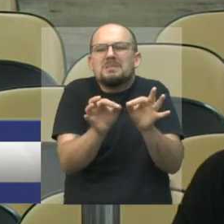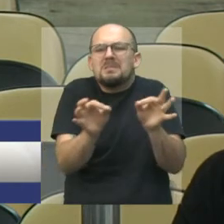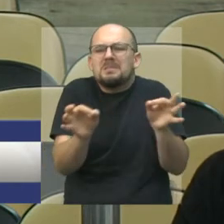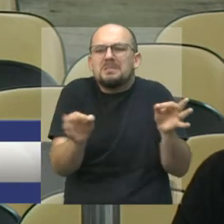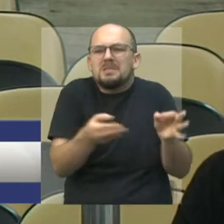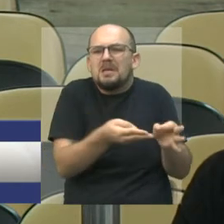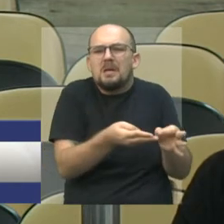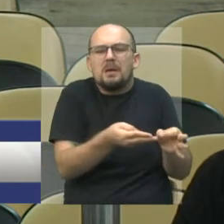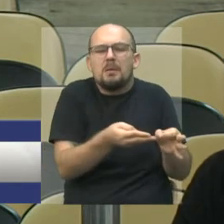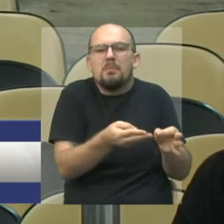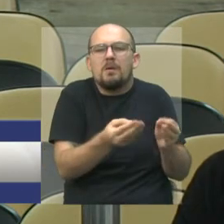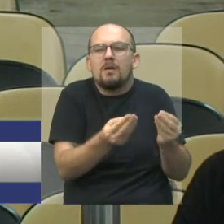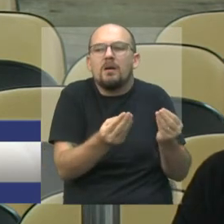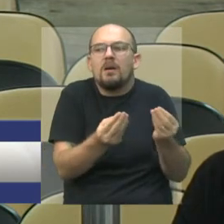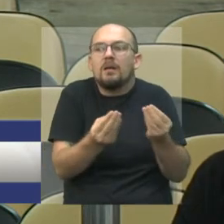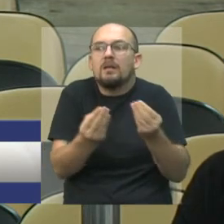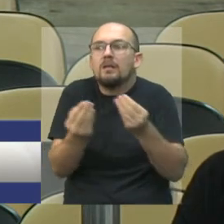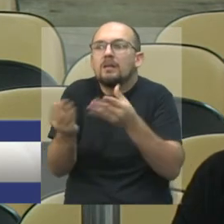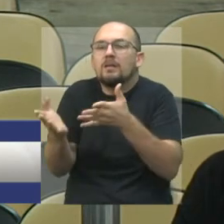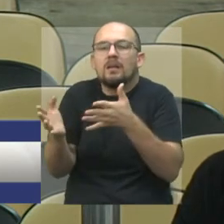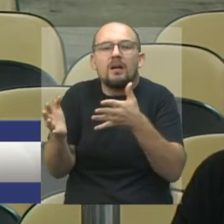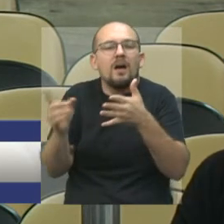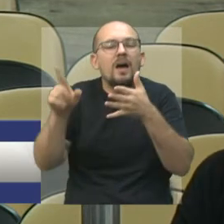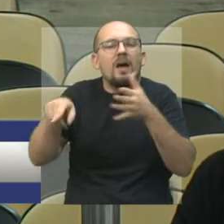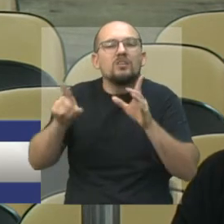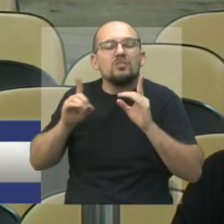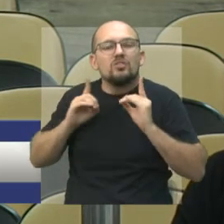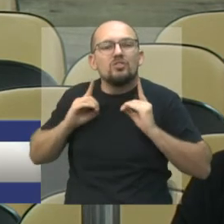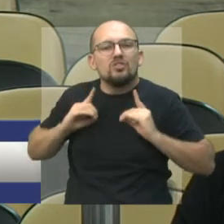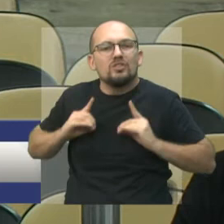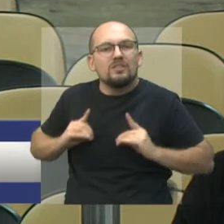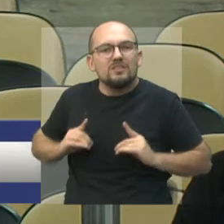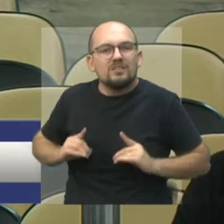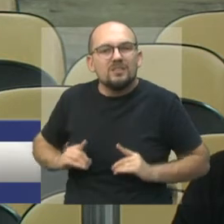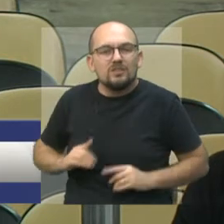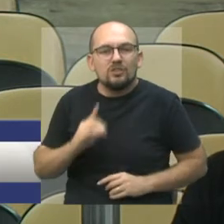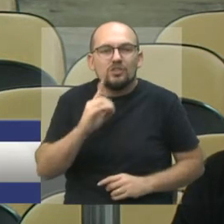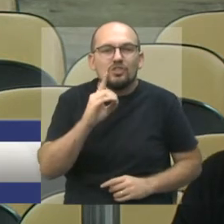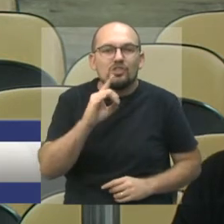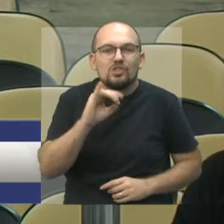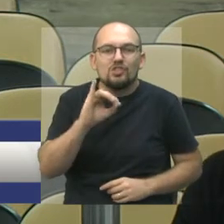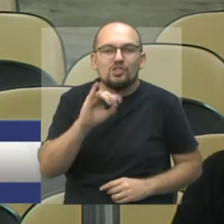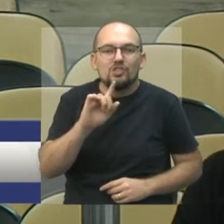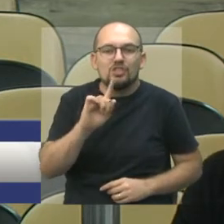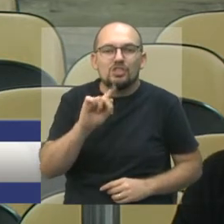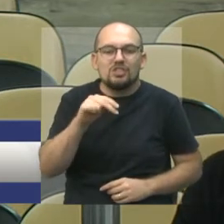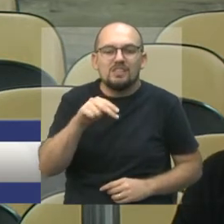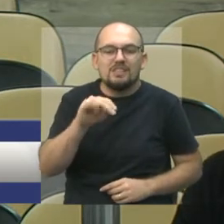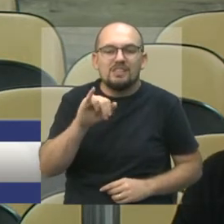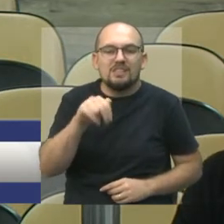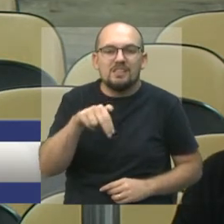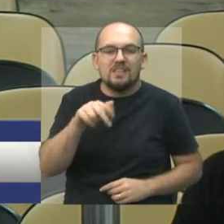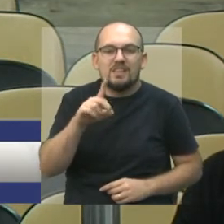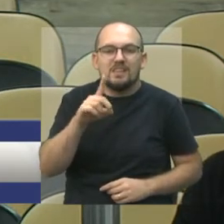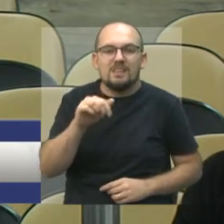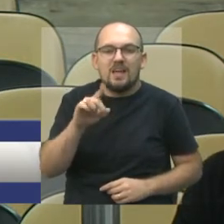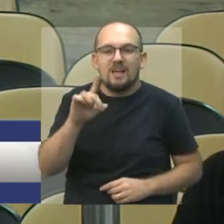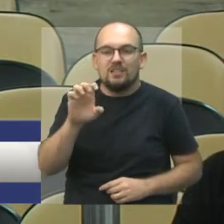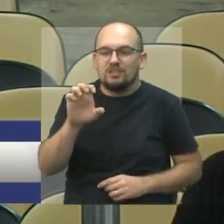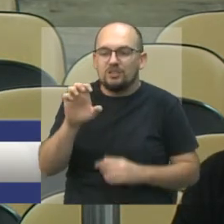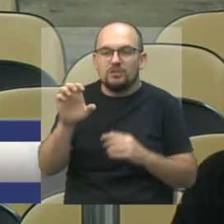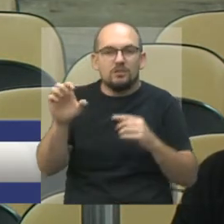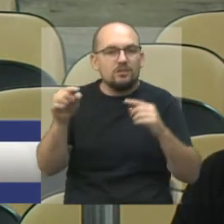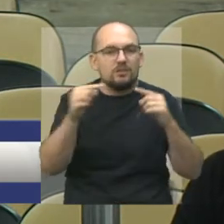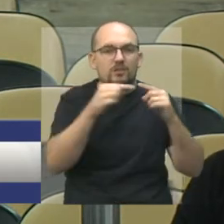para oferecer uma dignidade. Uma dignidade. Tudo que está na nossa